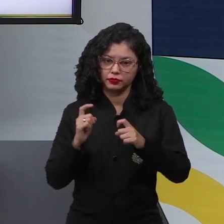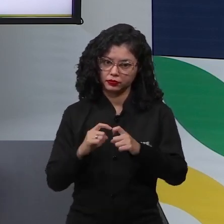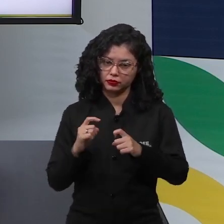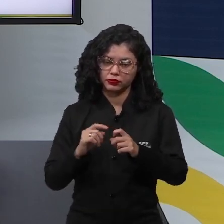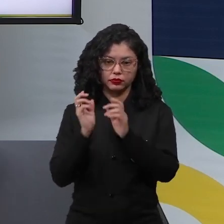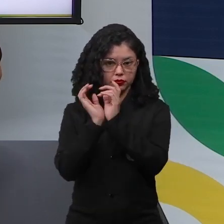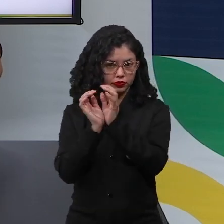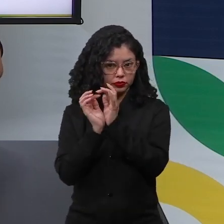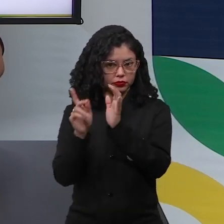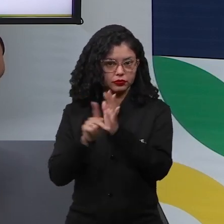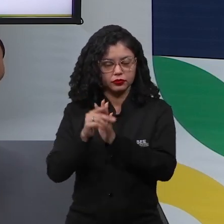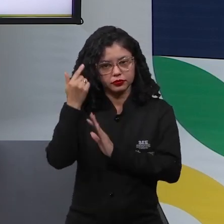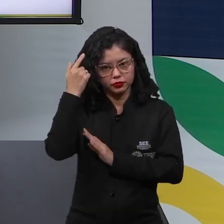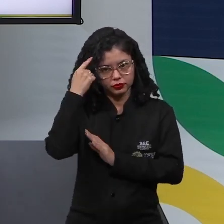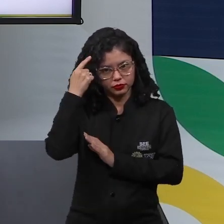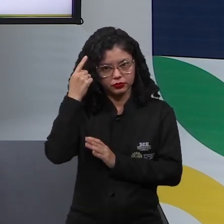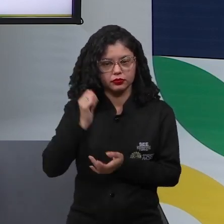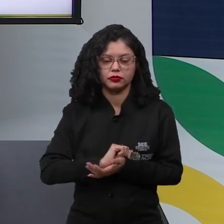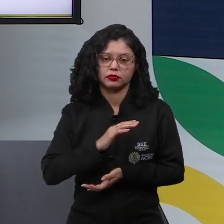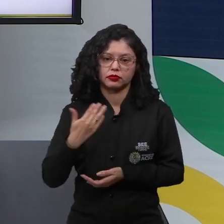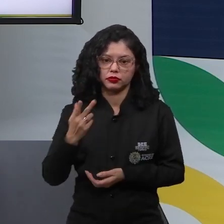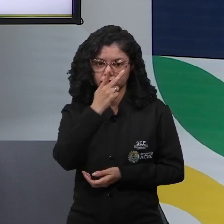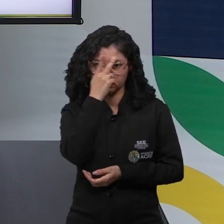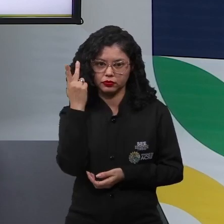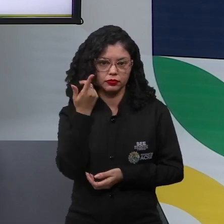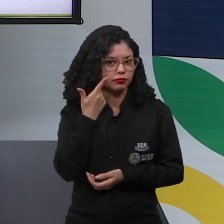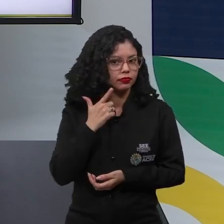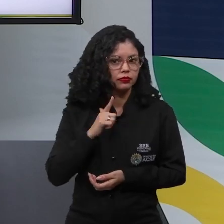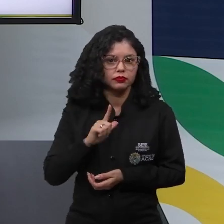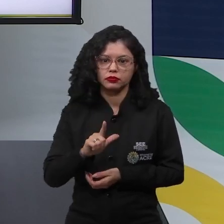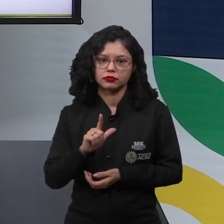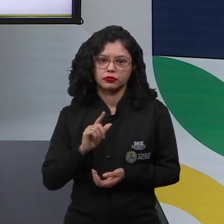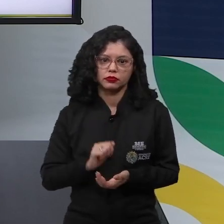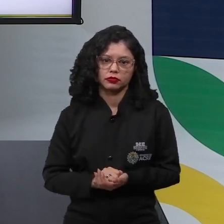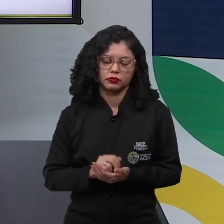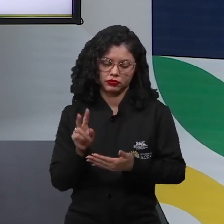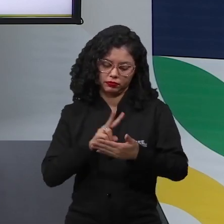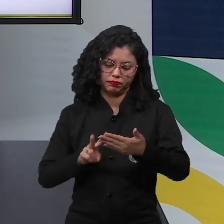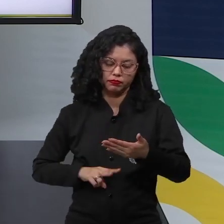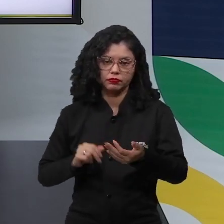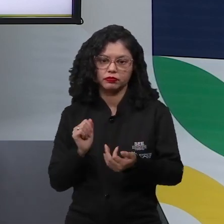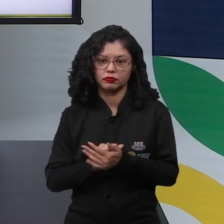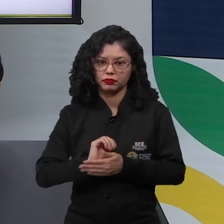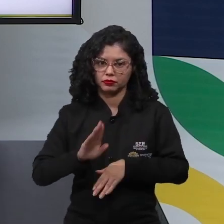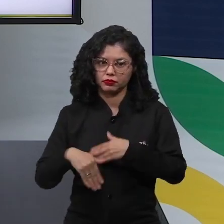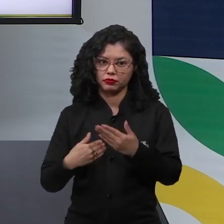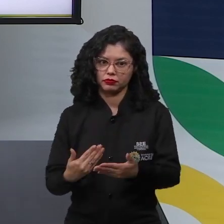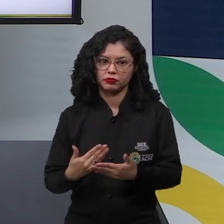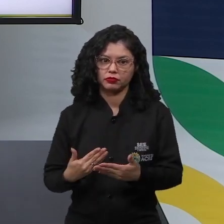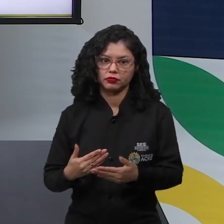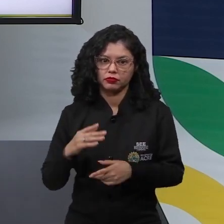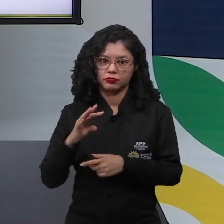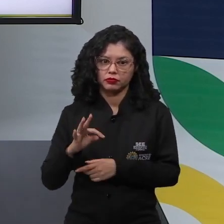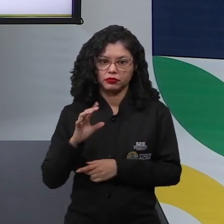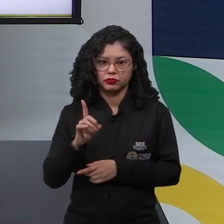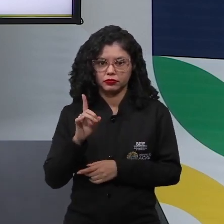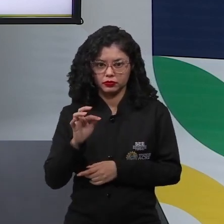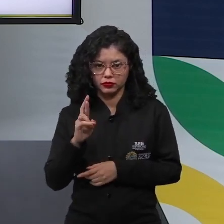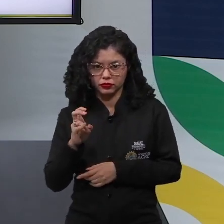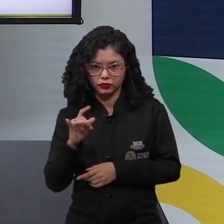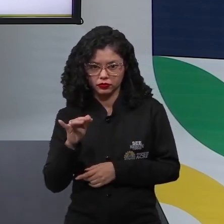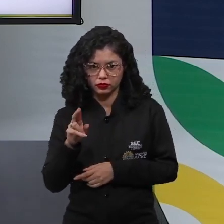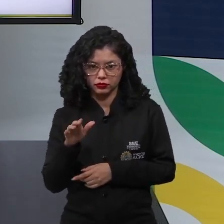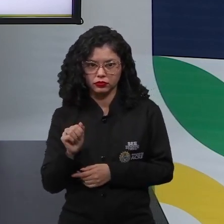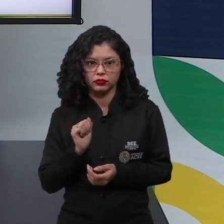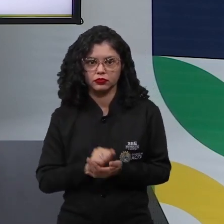medicina do cérebro. Por quê? Quando uma pessoa não consegue fazer essa sinapse direito, ela começa a desenvolver certos distúrbios. Tem mais